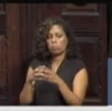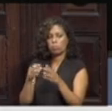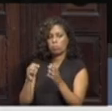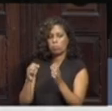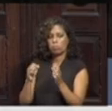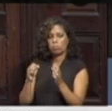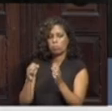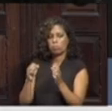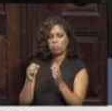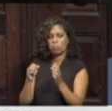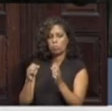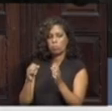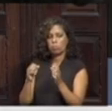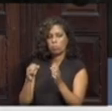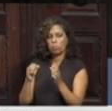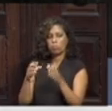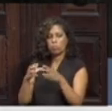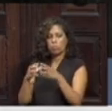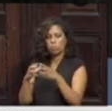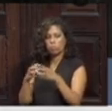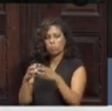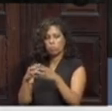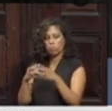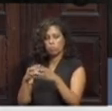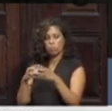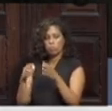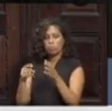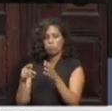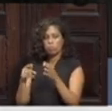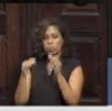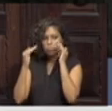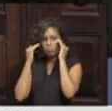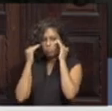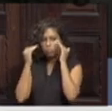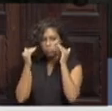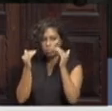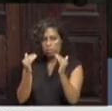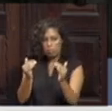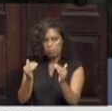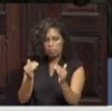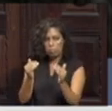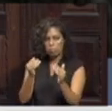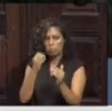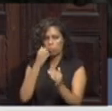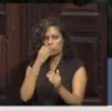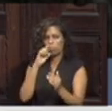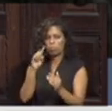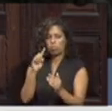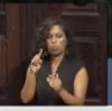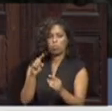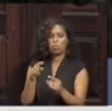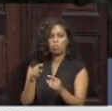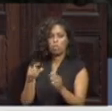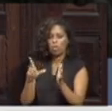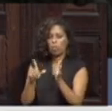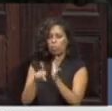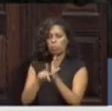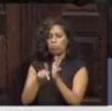sucessivamente sem que seja apreciado, algo que poderia mudar o próprio conceito de quais